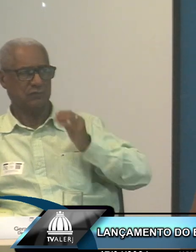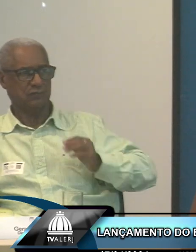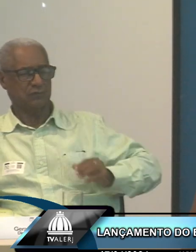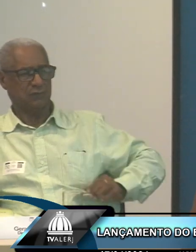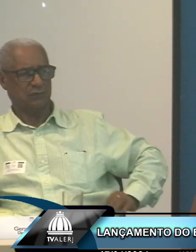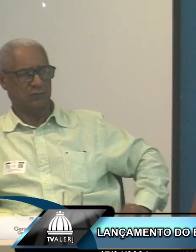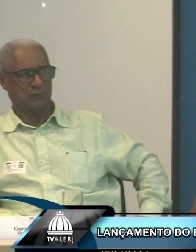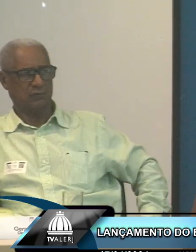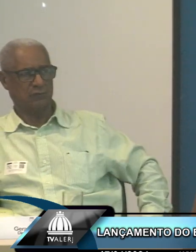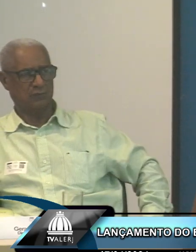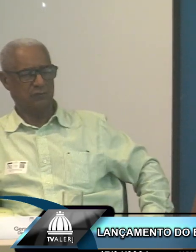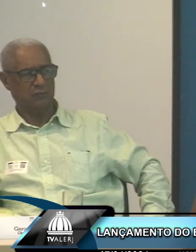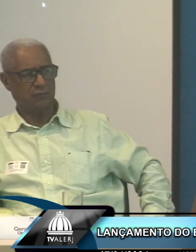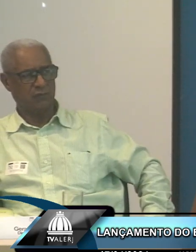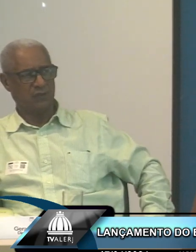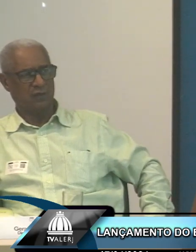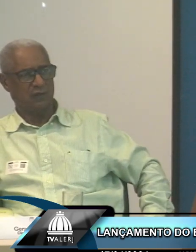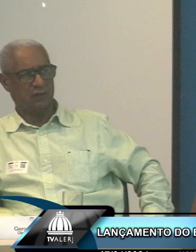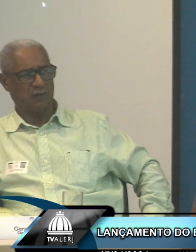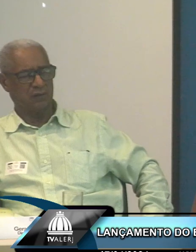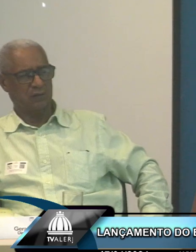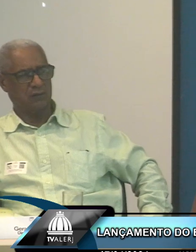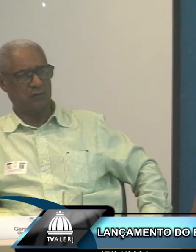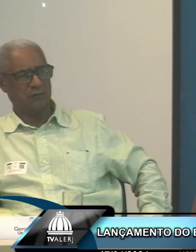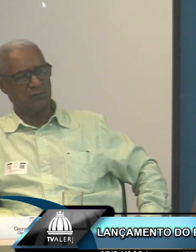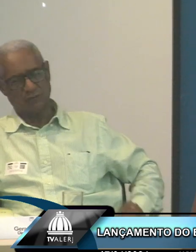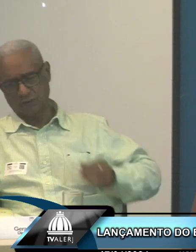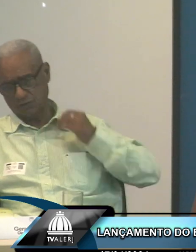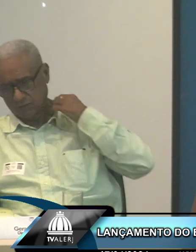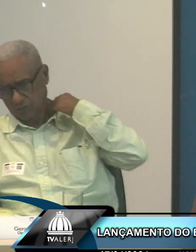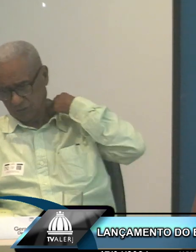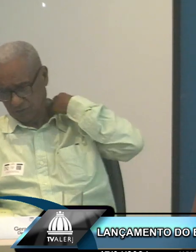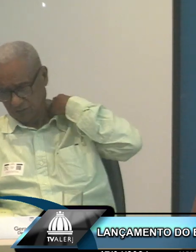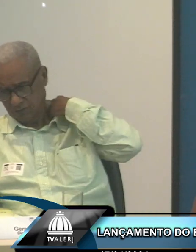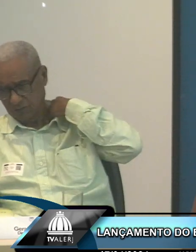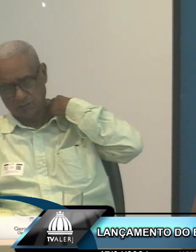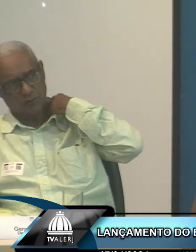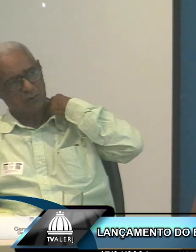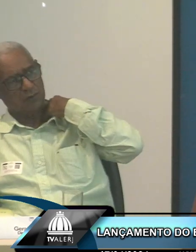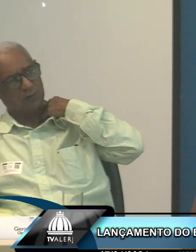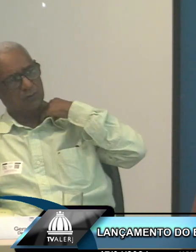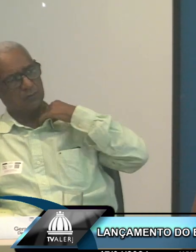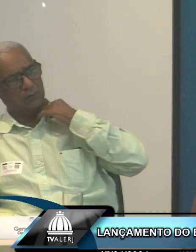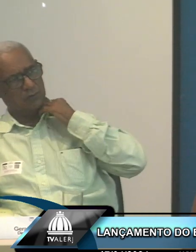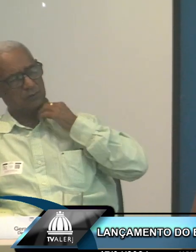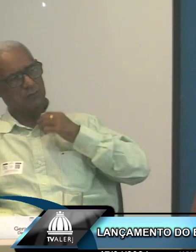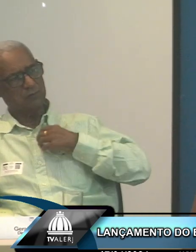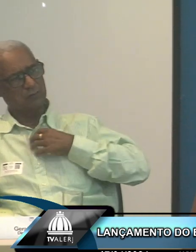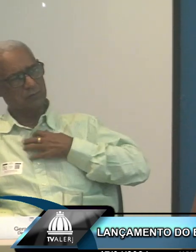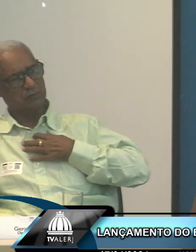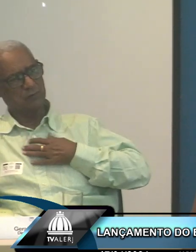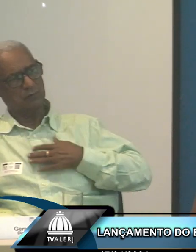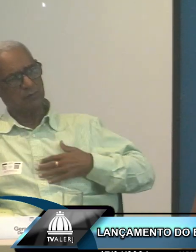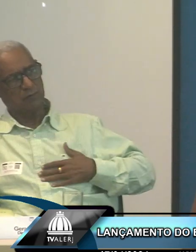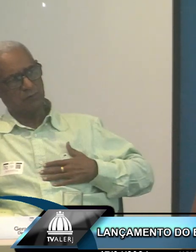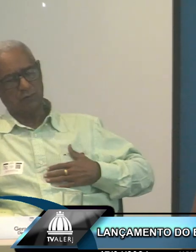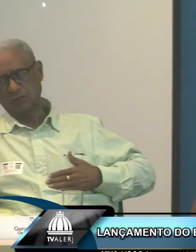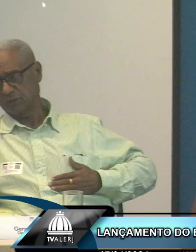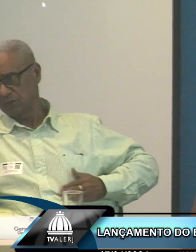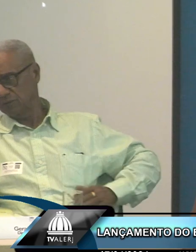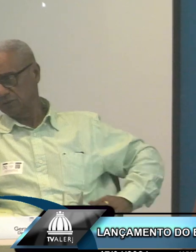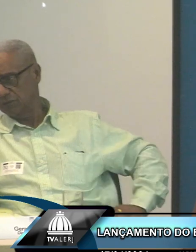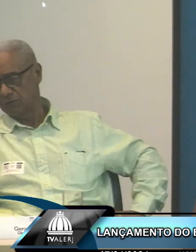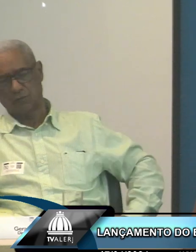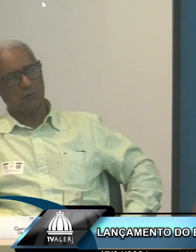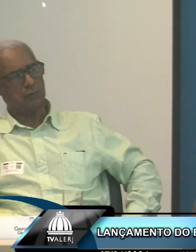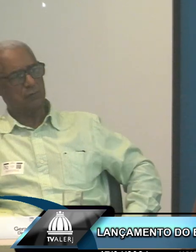por proposição do José Álvares de Azevedo, esse cara que veio, que trouxe o Braille para o Brasil. E aí, no dia 8 de abril, a gente comemora, em